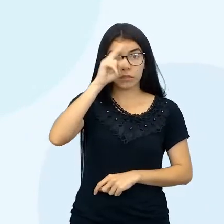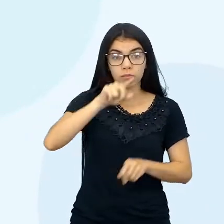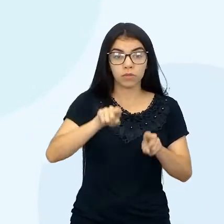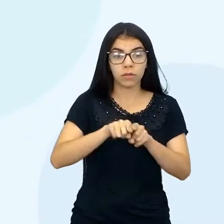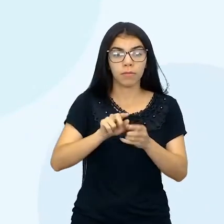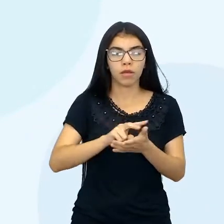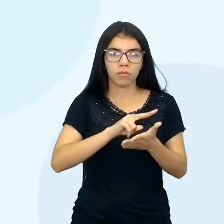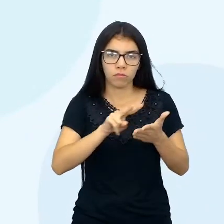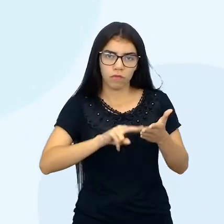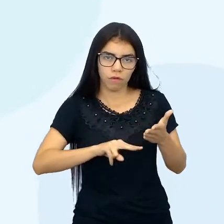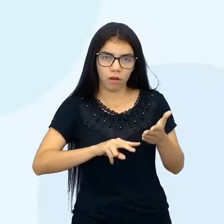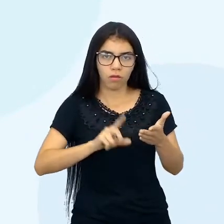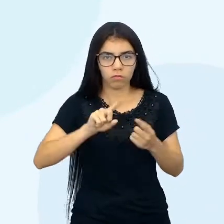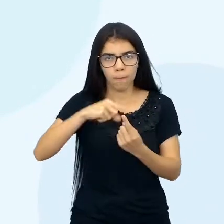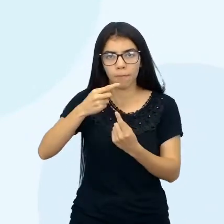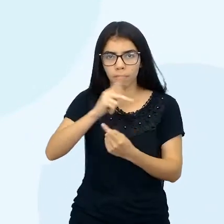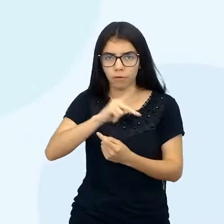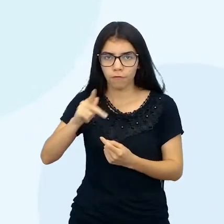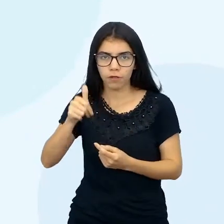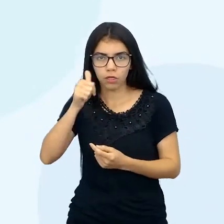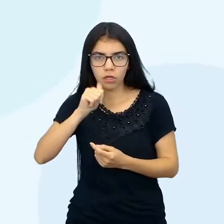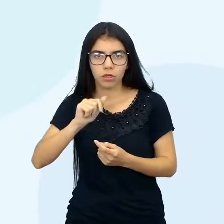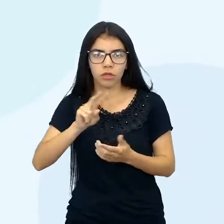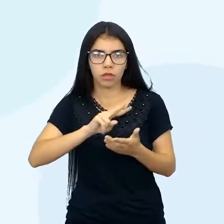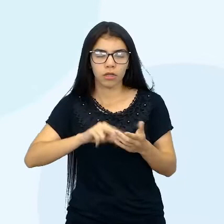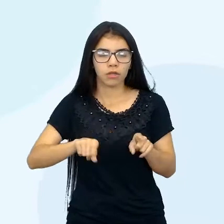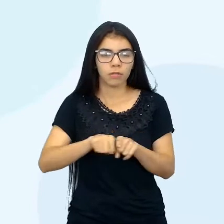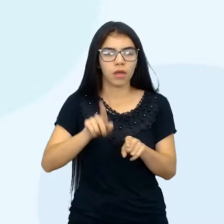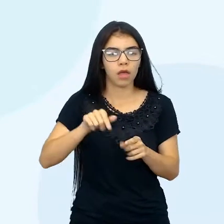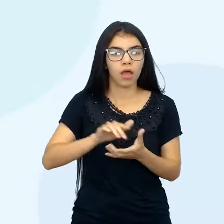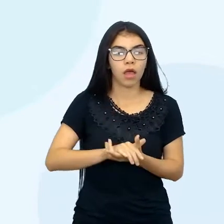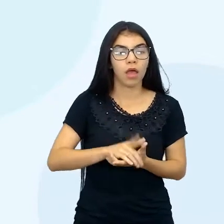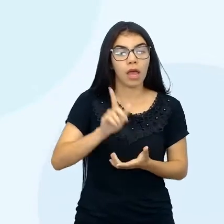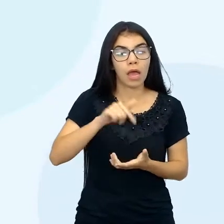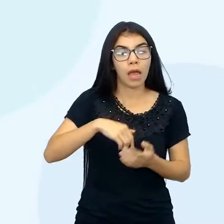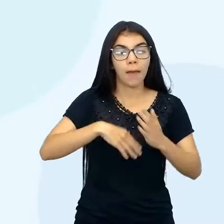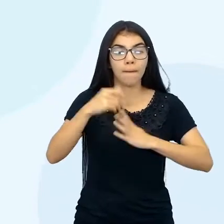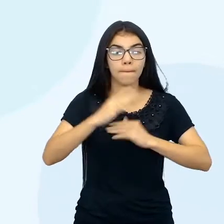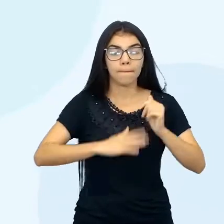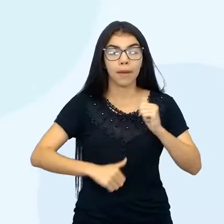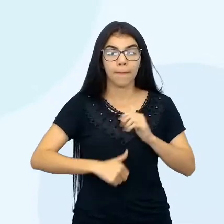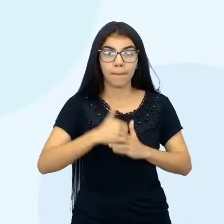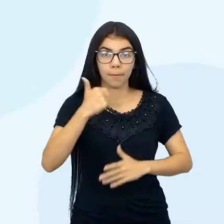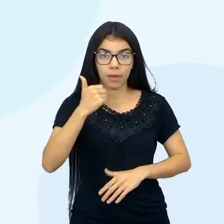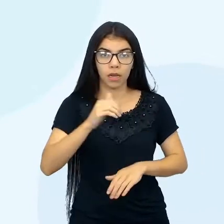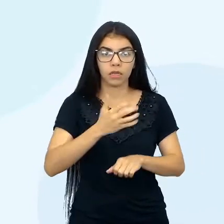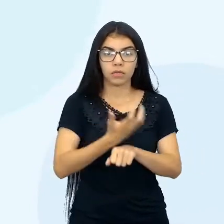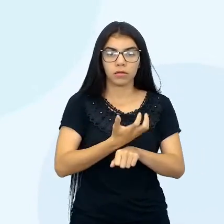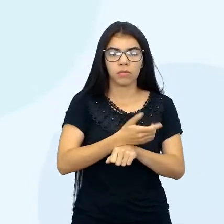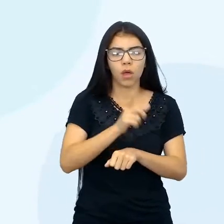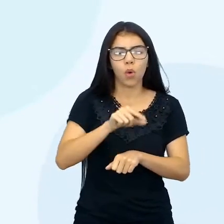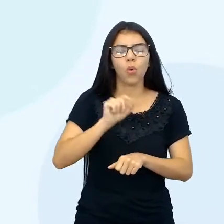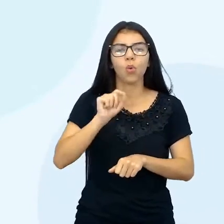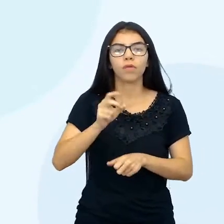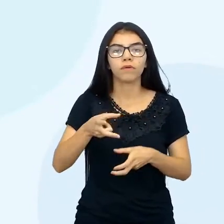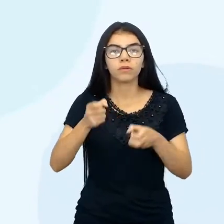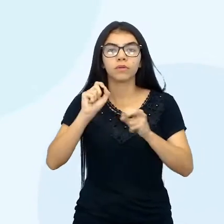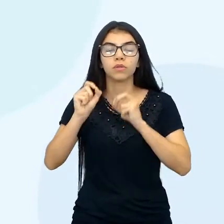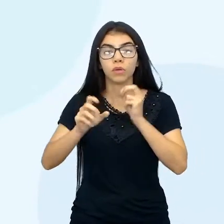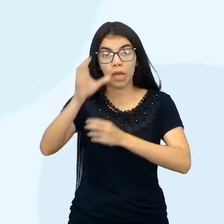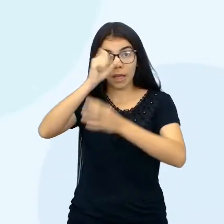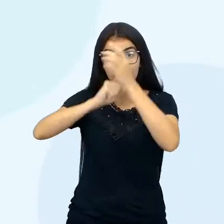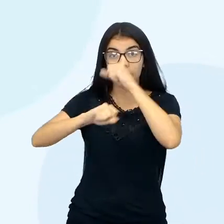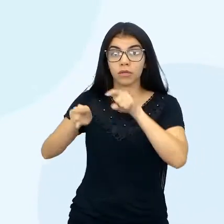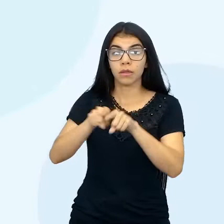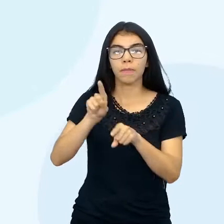leio outro? Pode ser, vamos lá então, eu primeiro aí. À vista das primeiras práticas desse componente, o que vocês consideram como